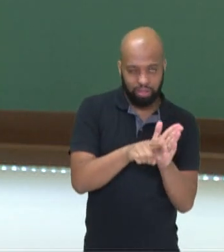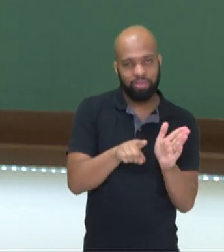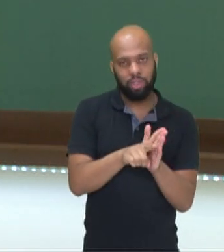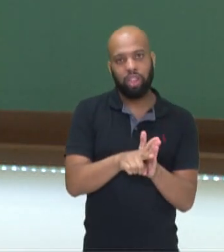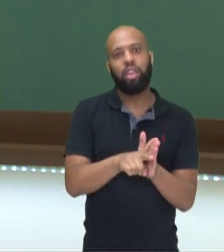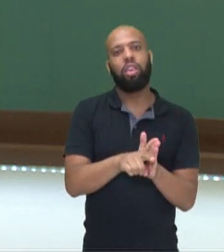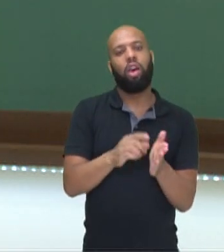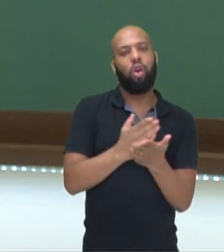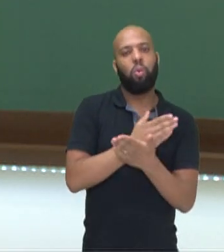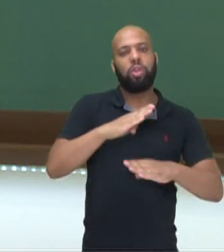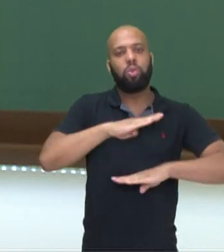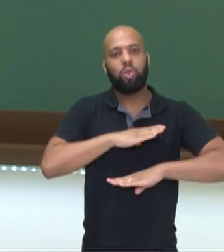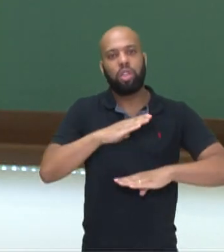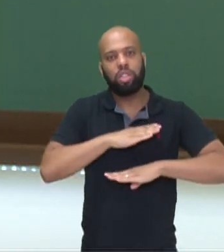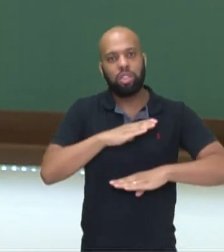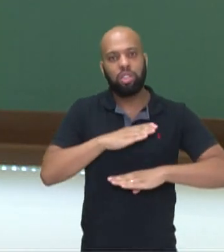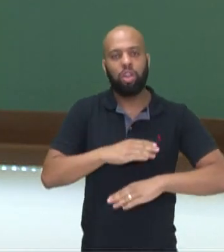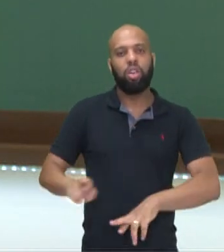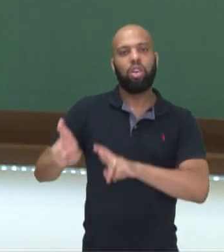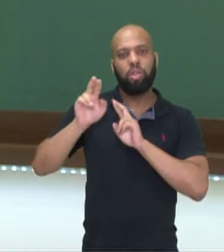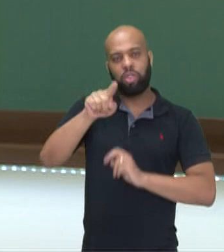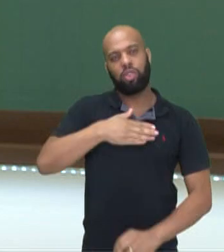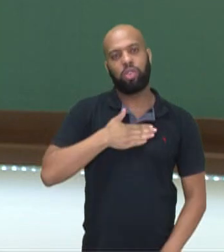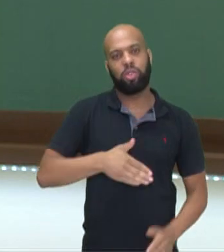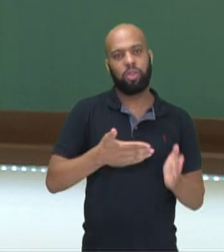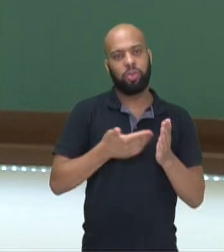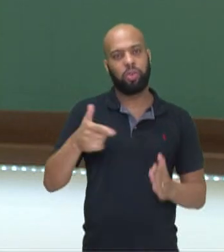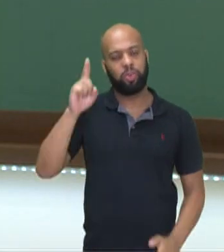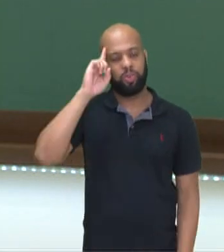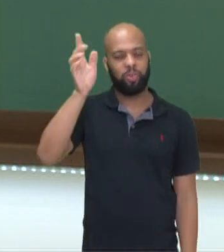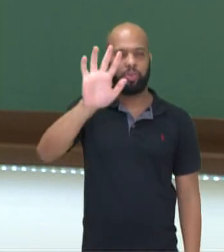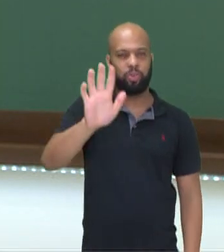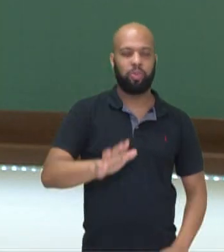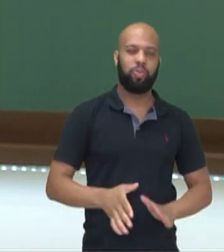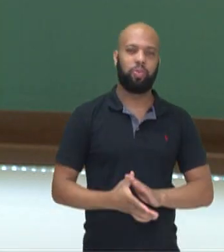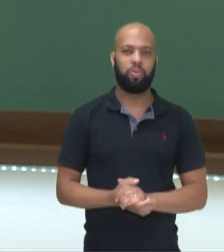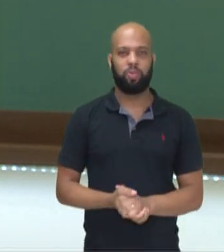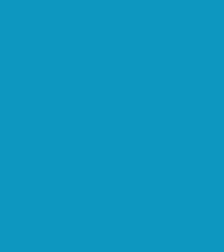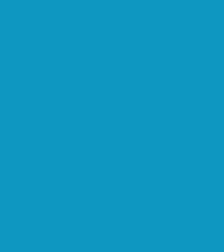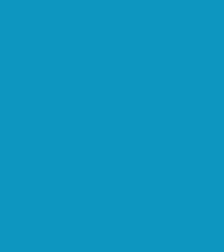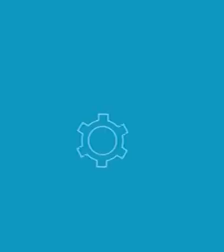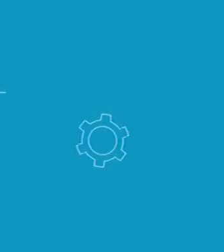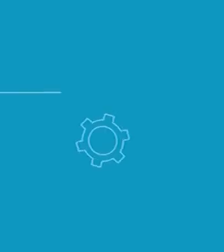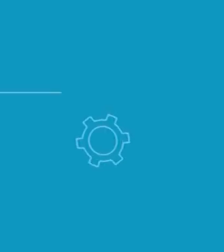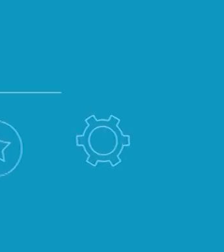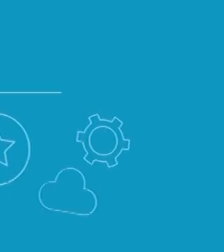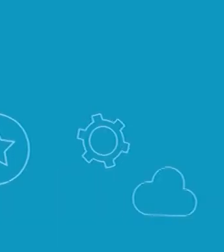inteiros, algumas situações problema onde ele aparece. Espero que você tenha gostado e até breve.